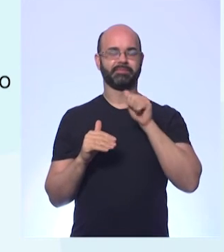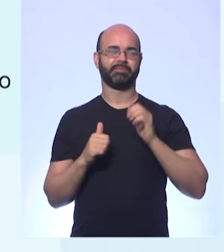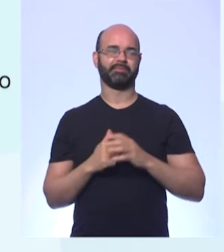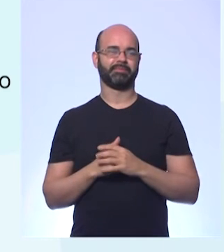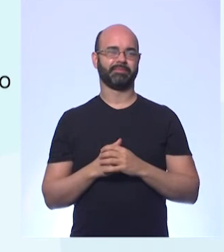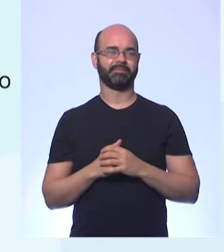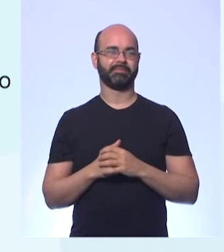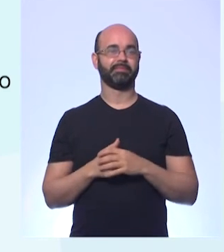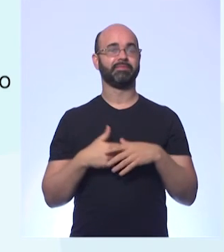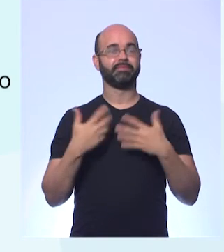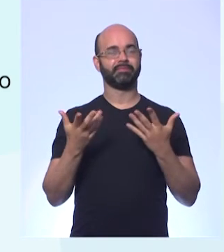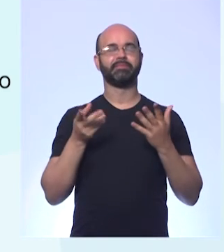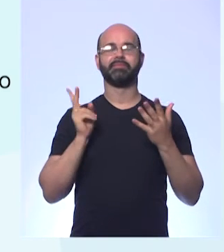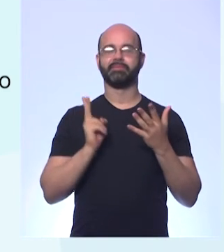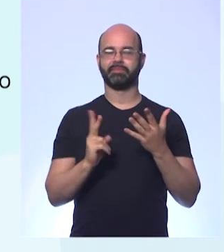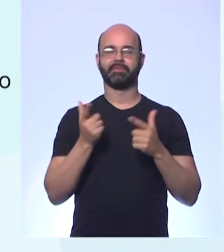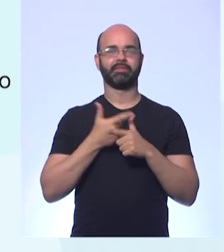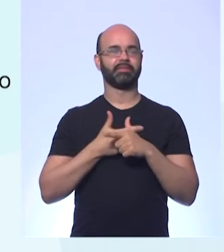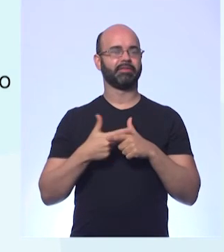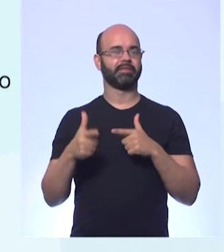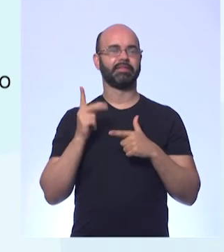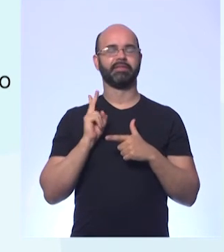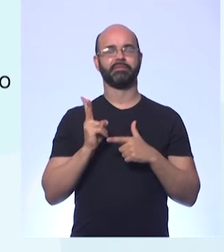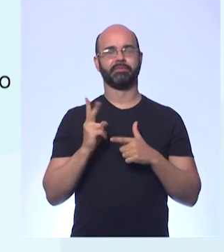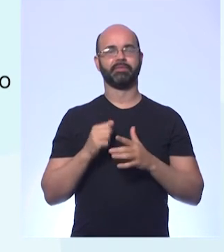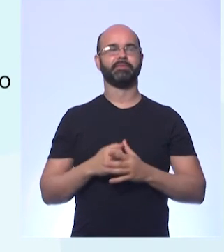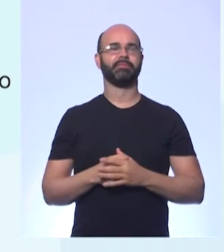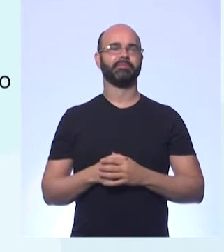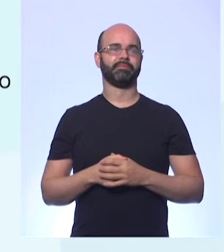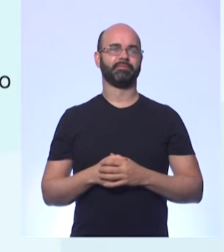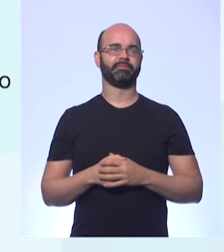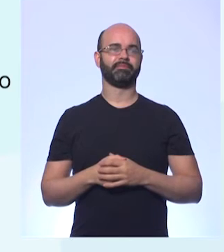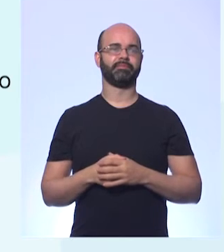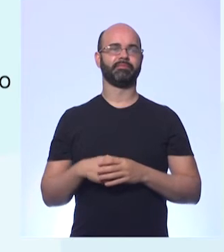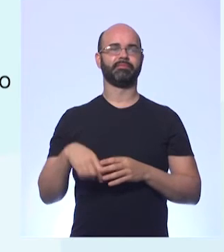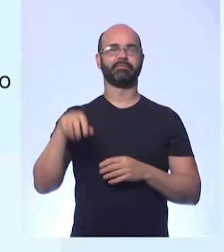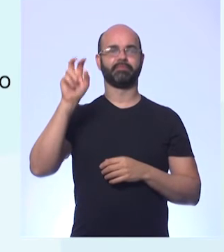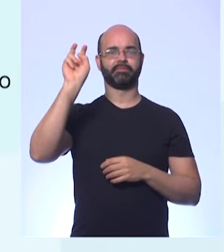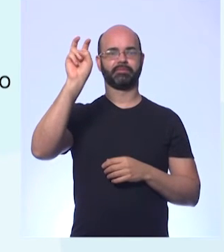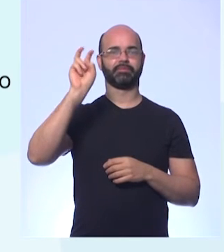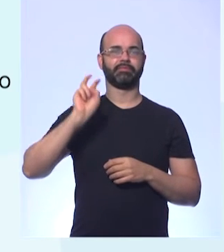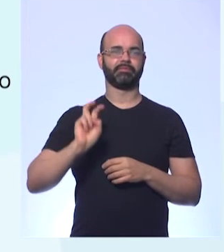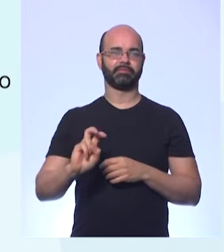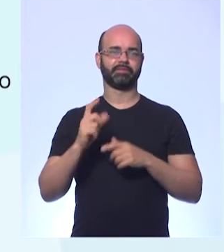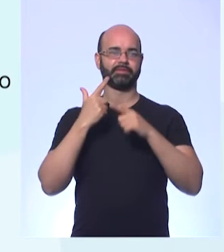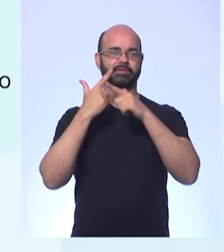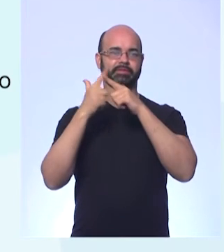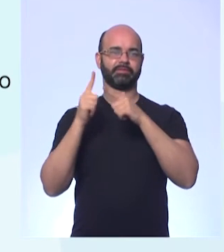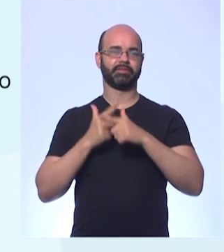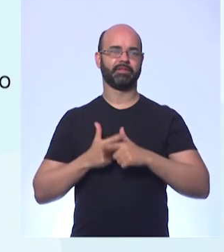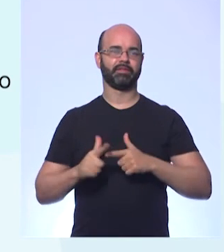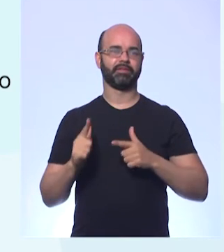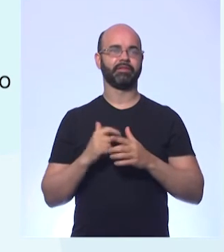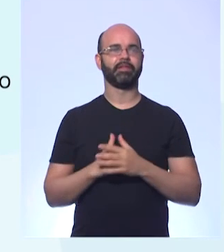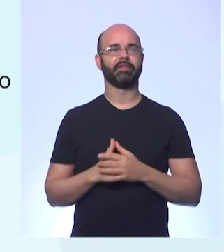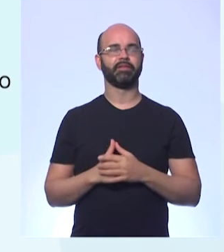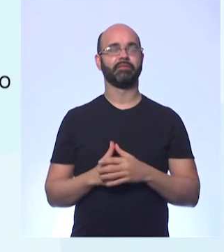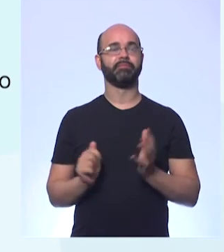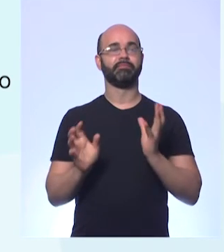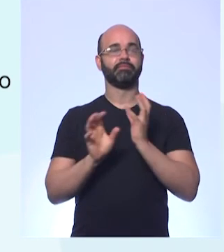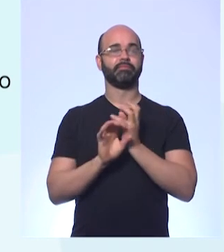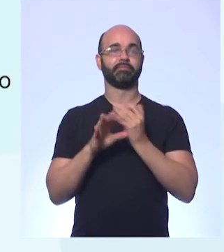meninas. E aí faz a mesma divisãozinha, né? Divide por 5 em cima e embaixo para simplificar e a gente vai ter